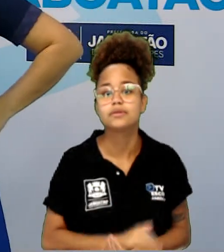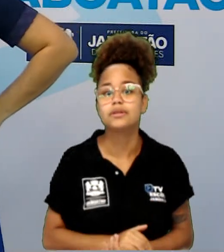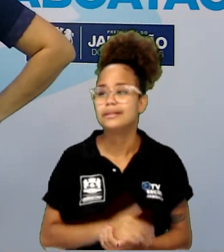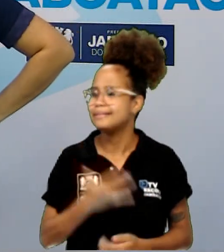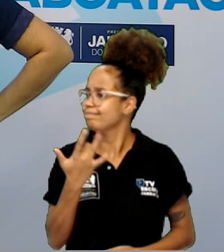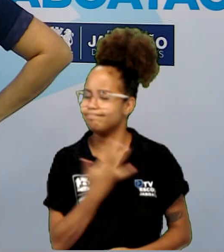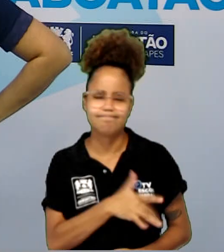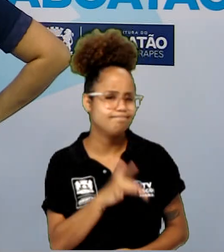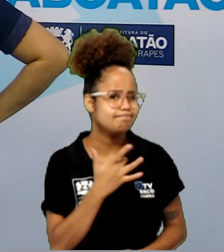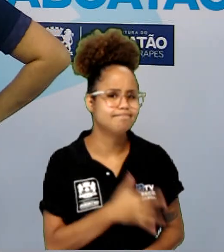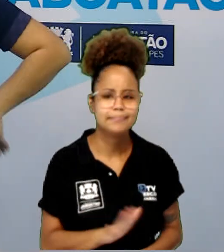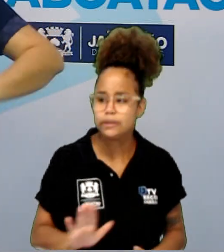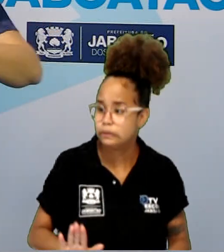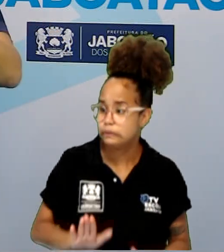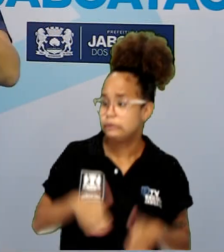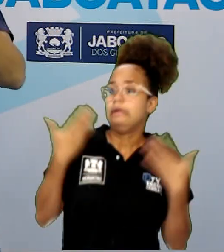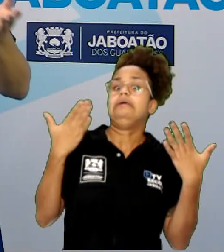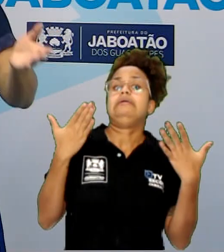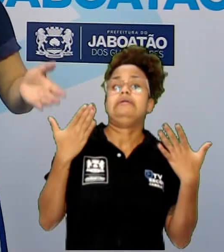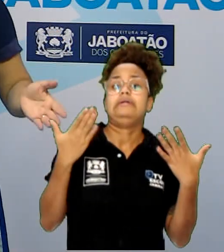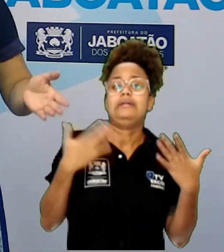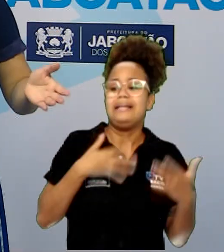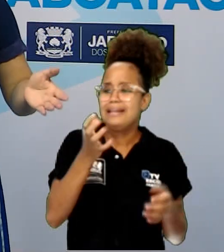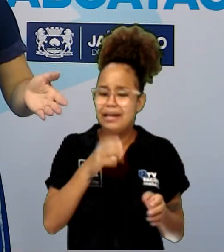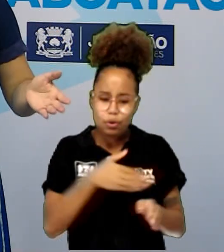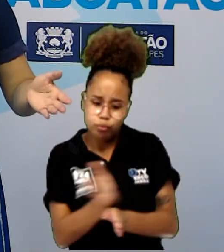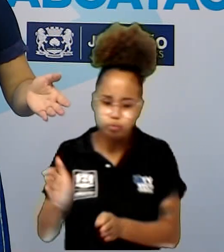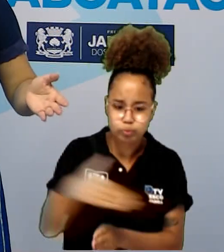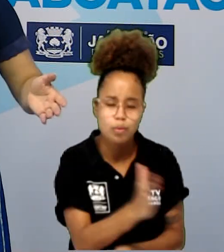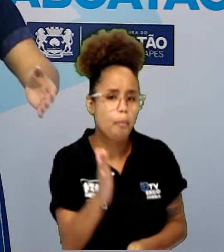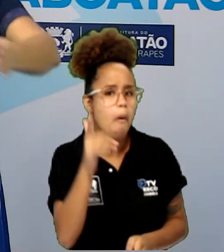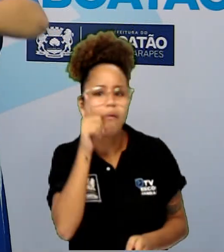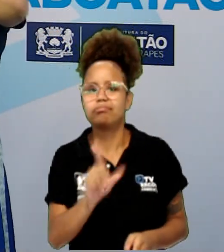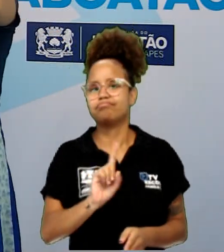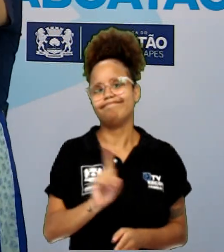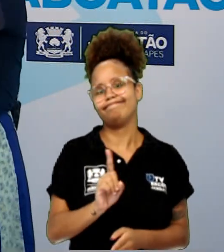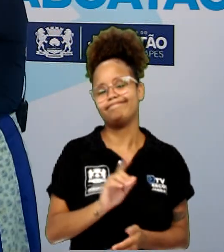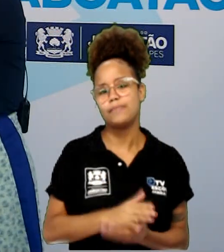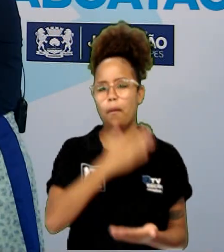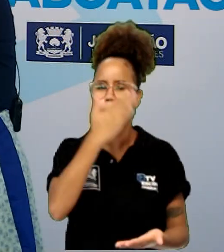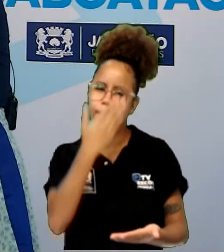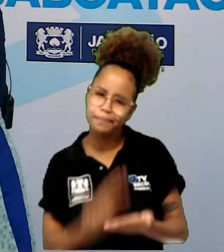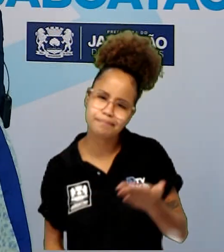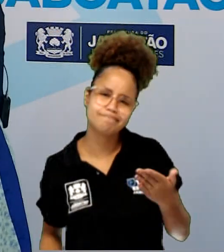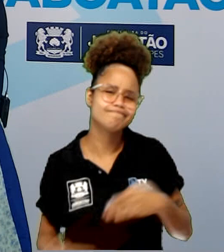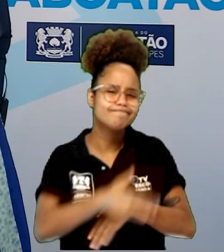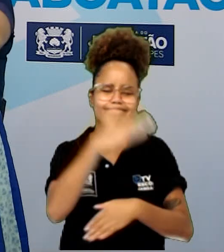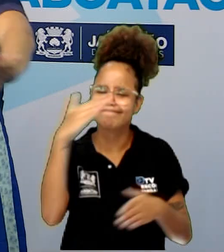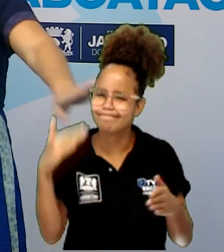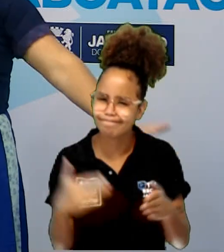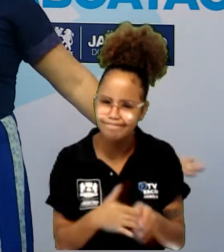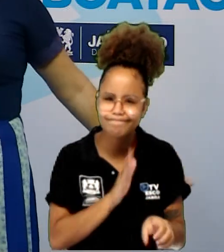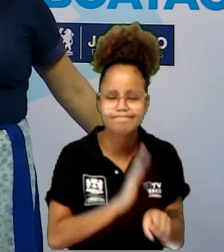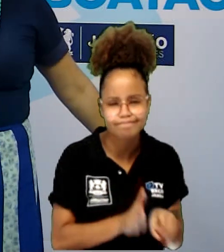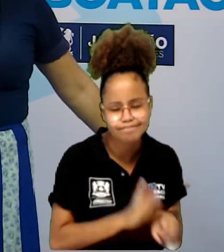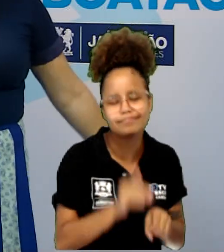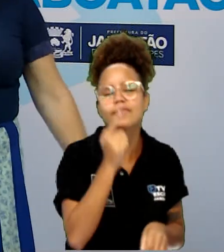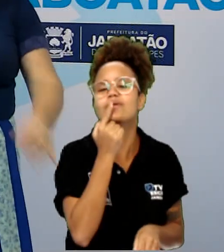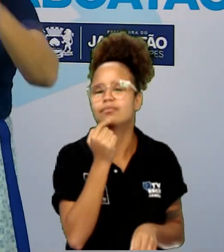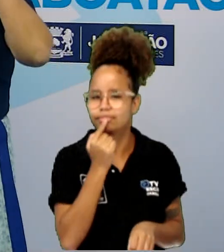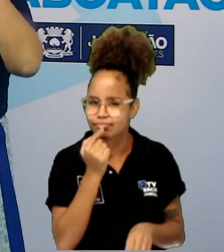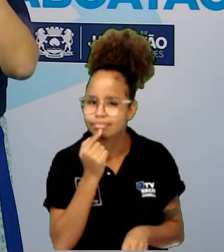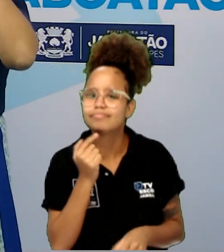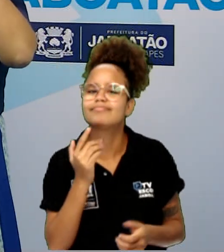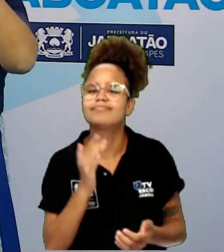coitado, assustado, tentou desviar, mas não conseguiu. Derrubou todas as beterrabas no chão